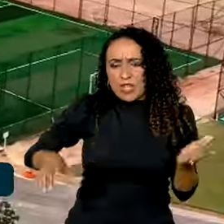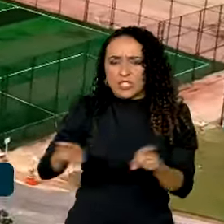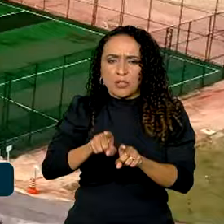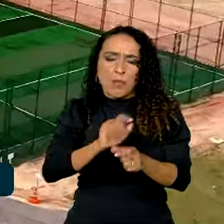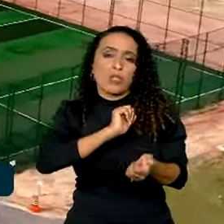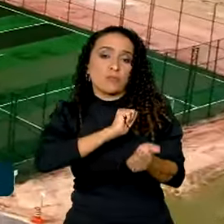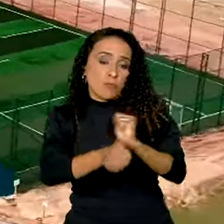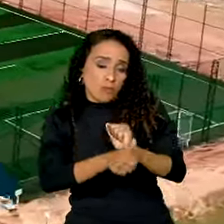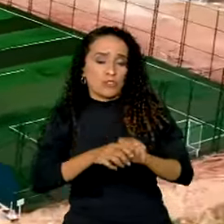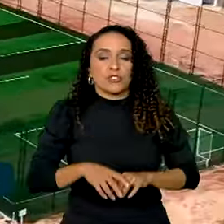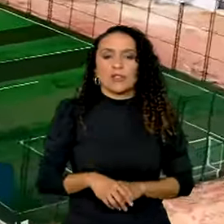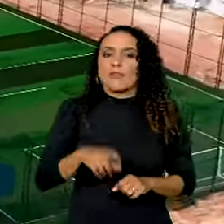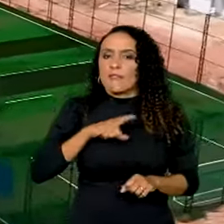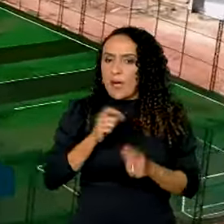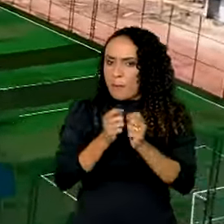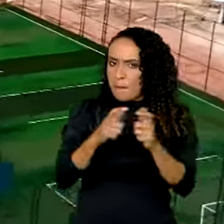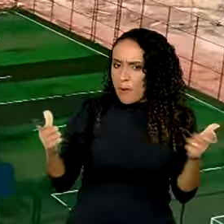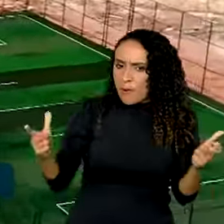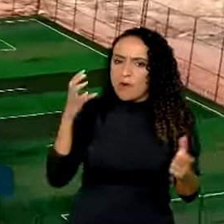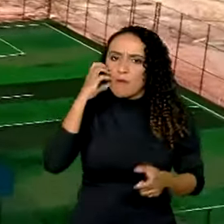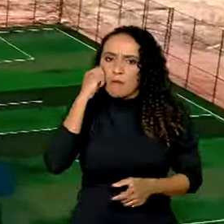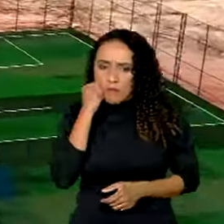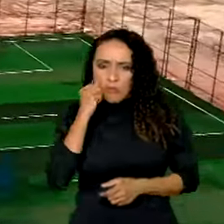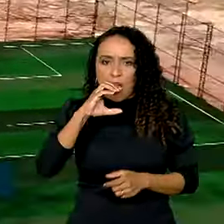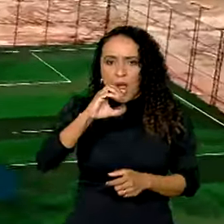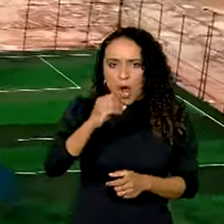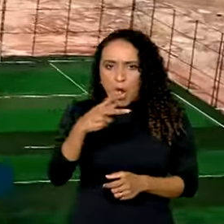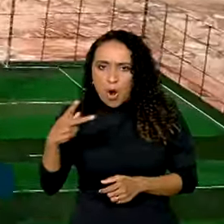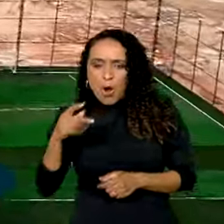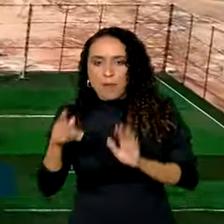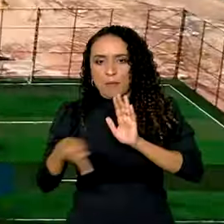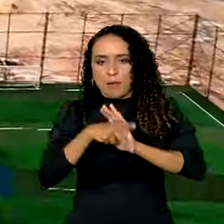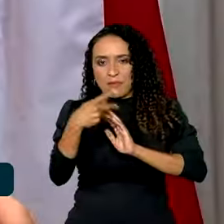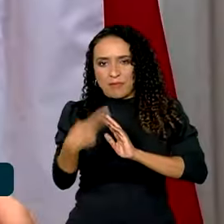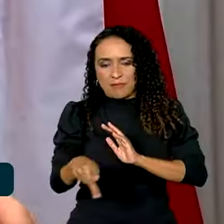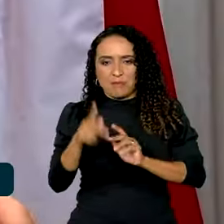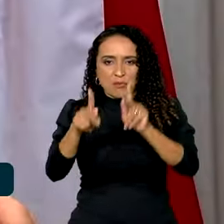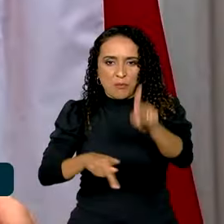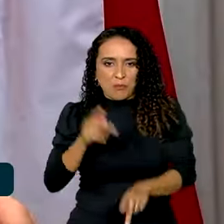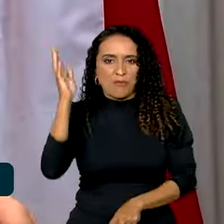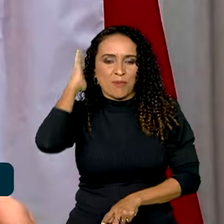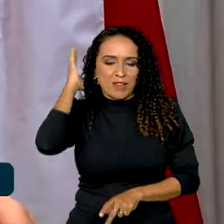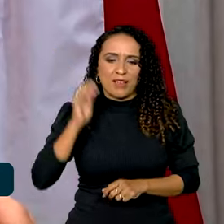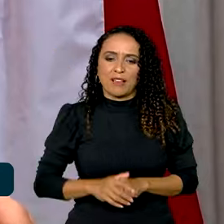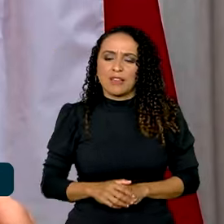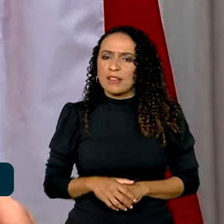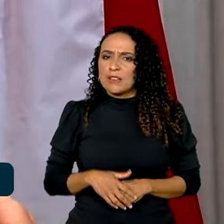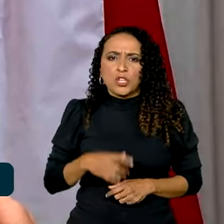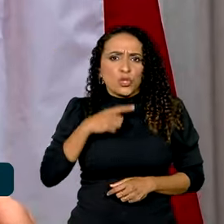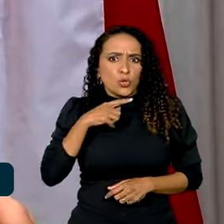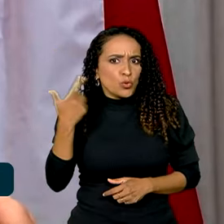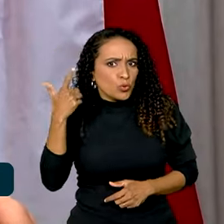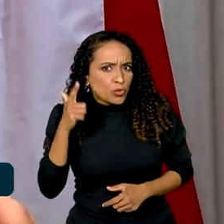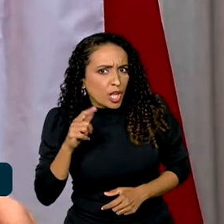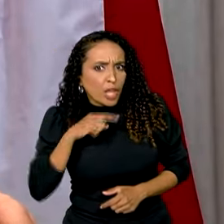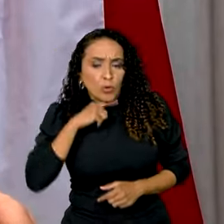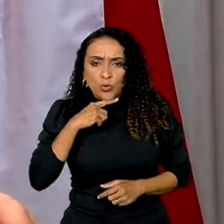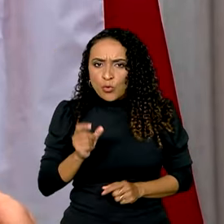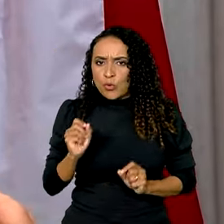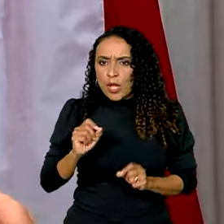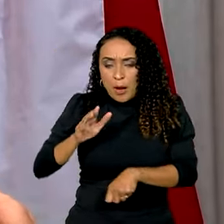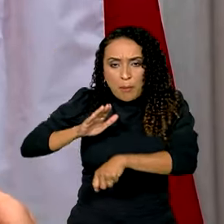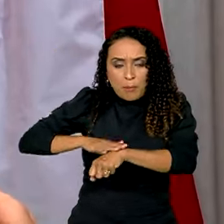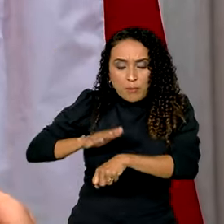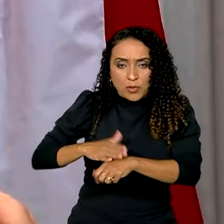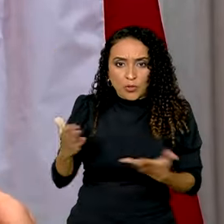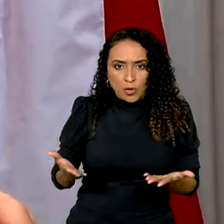esportivas e será um dos grandes legados da COP para o povo paraense. Eu não tenho nenhuma dúvida de que este